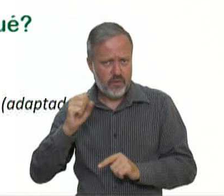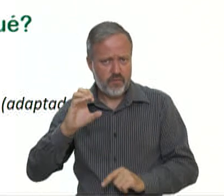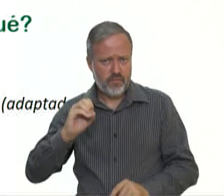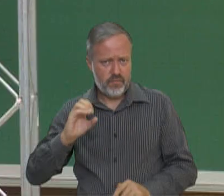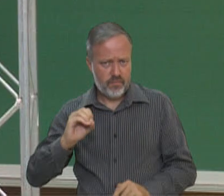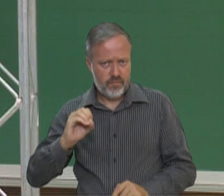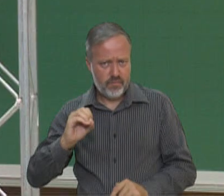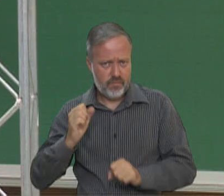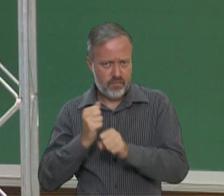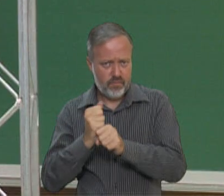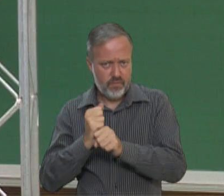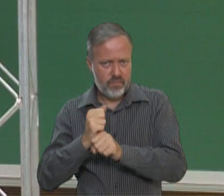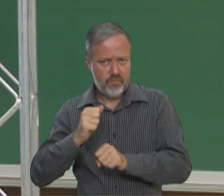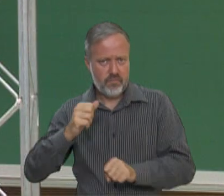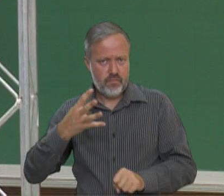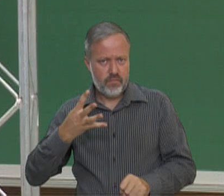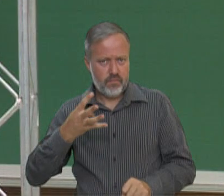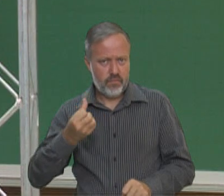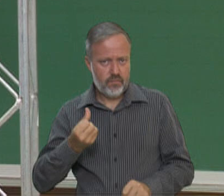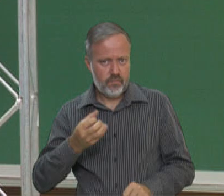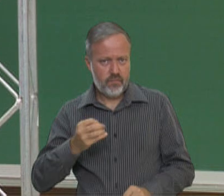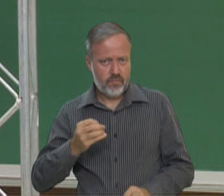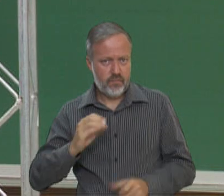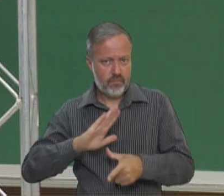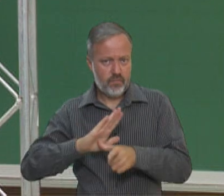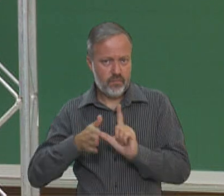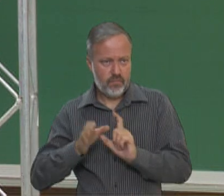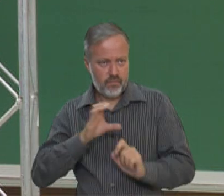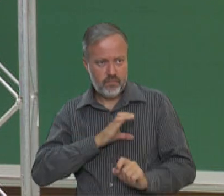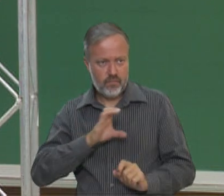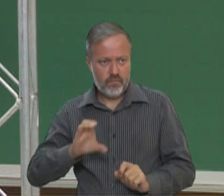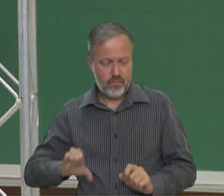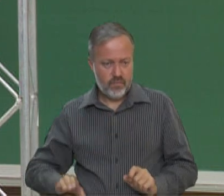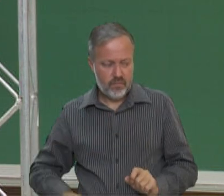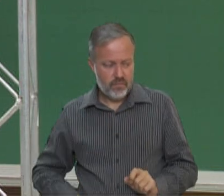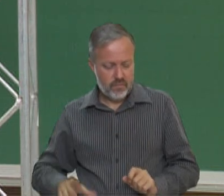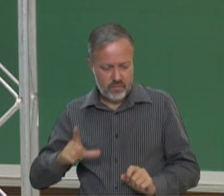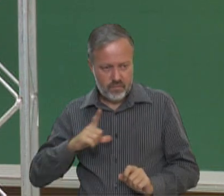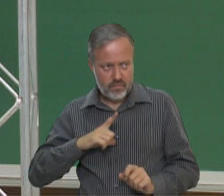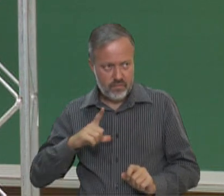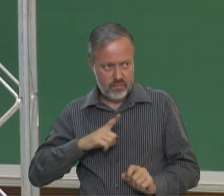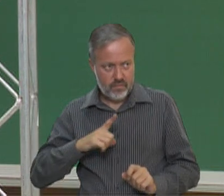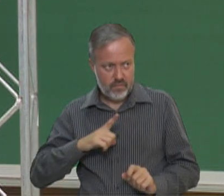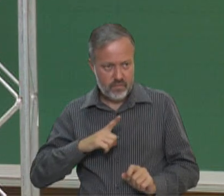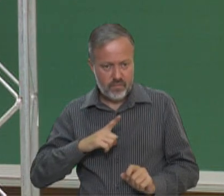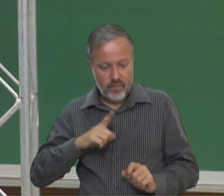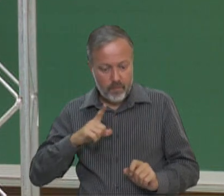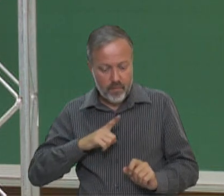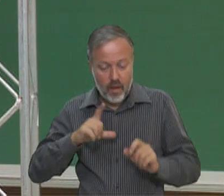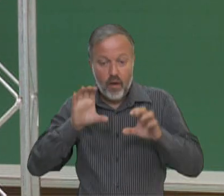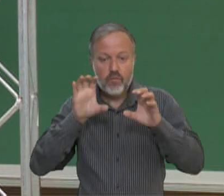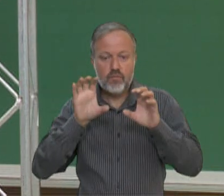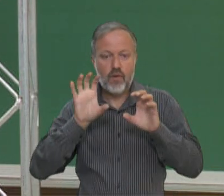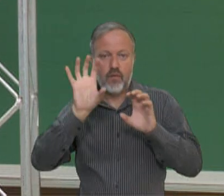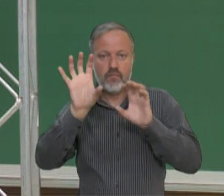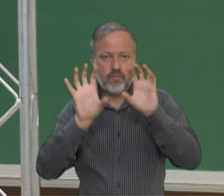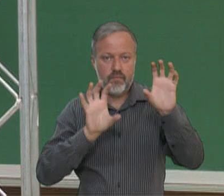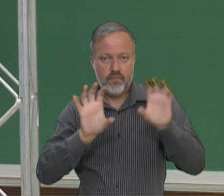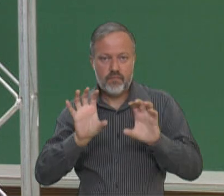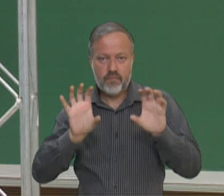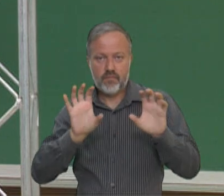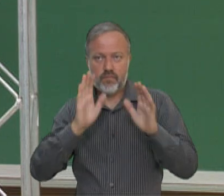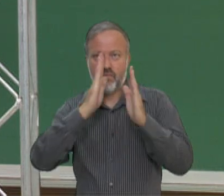y 4600 a.C., los que están esparcidos en una zona que se expande entre